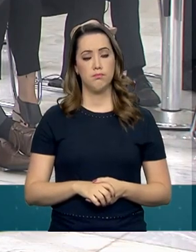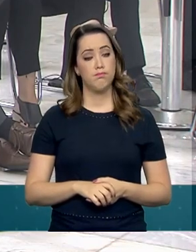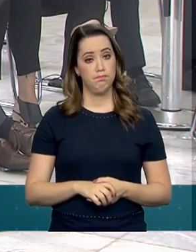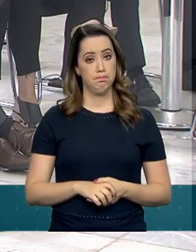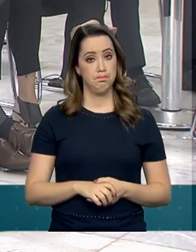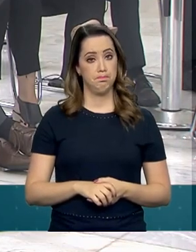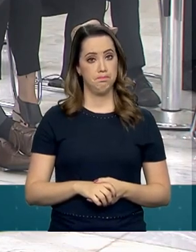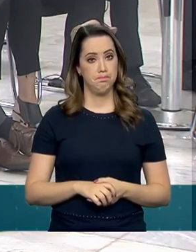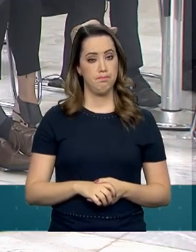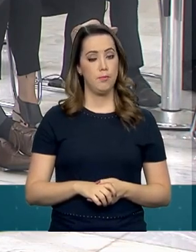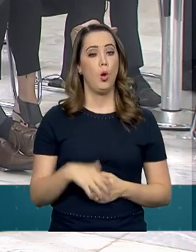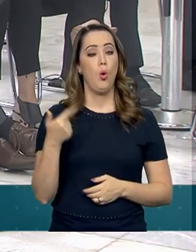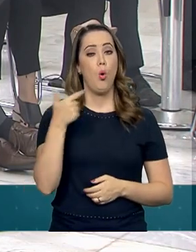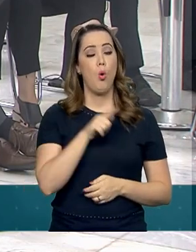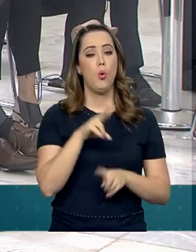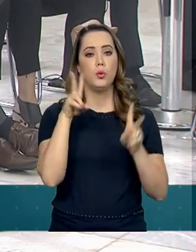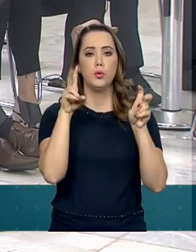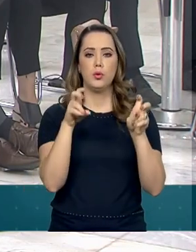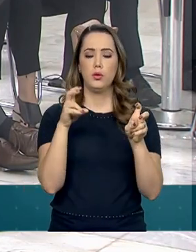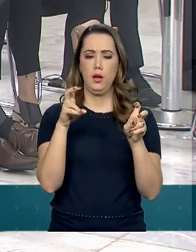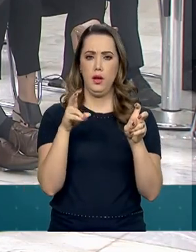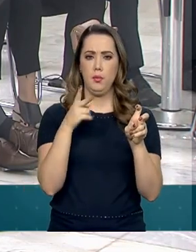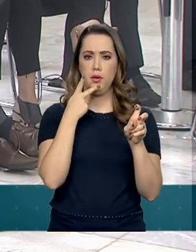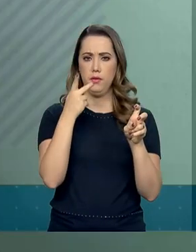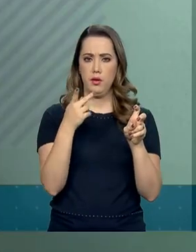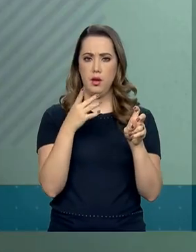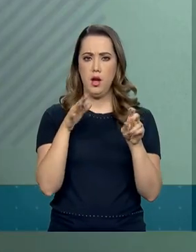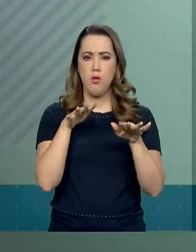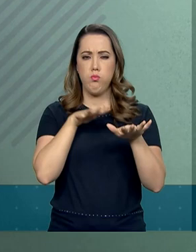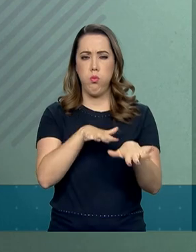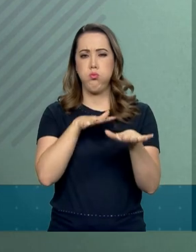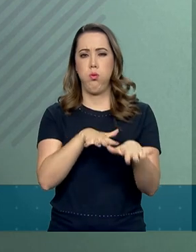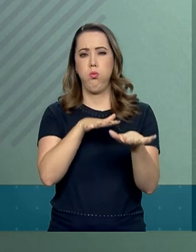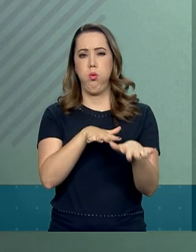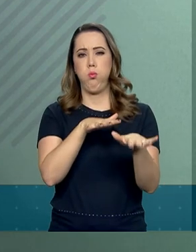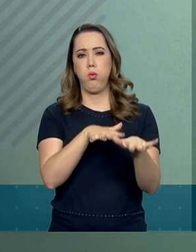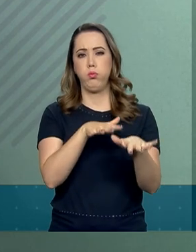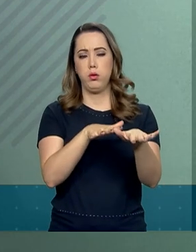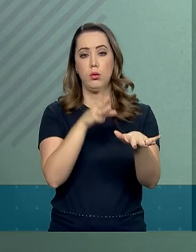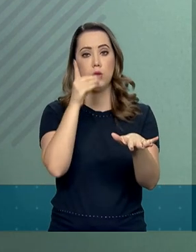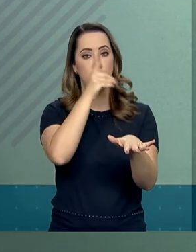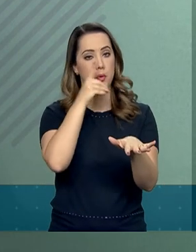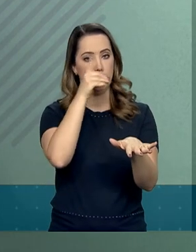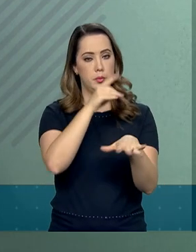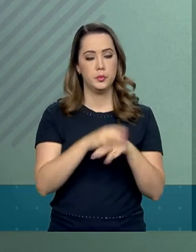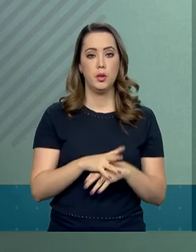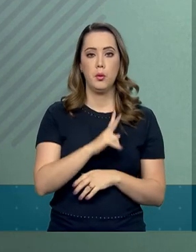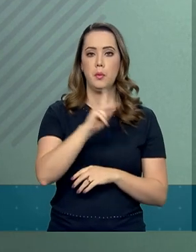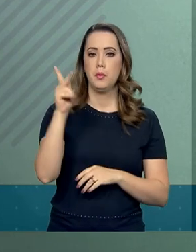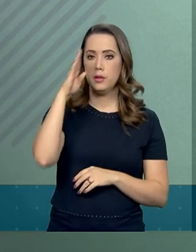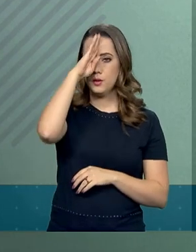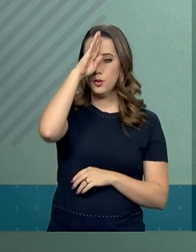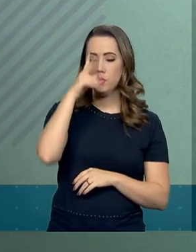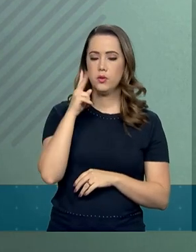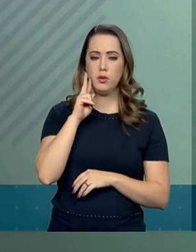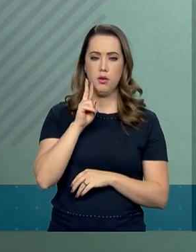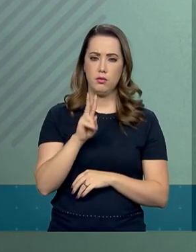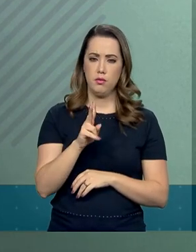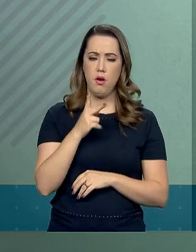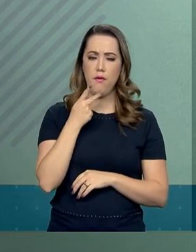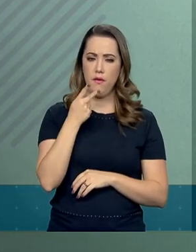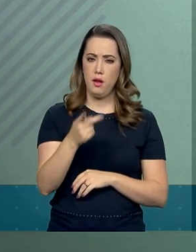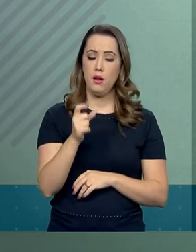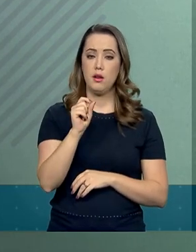um outro tema que são as manifestações do domingo prudente bolsonaro considera e já reafirmou por meio